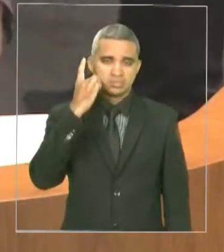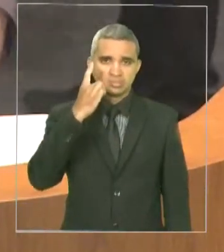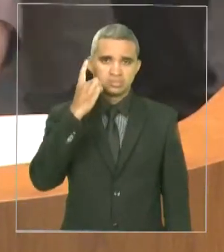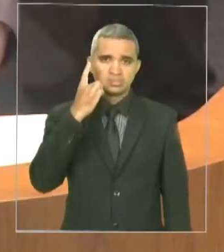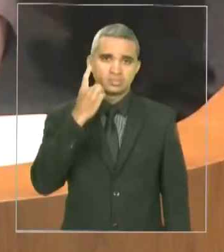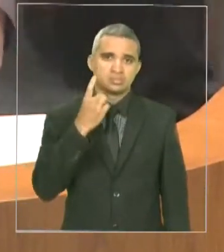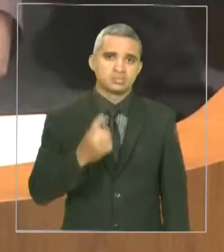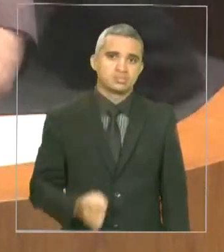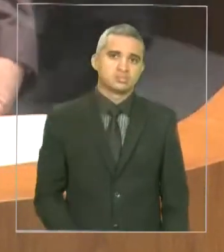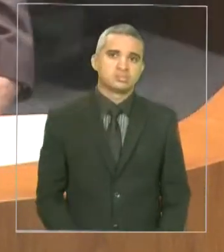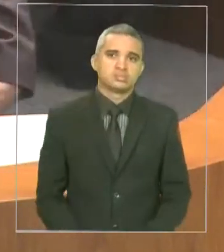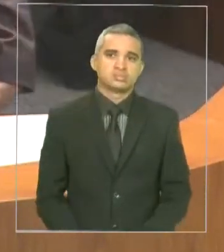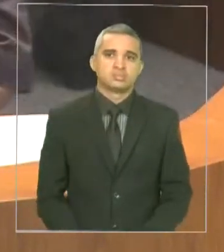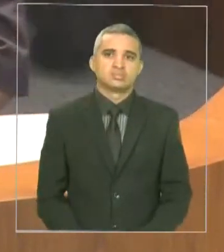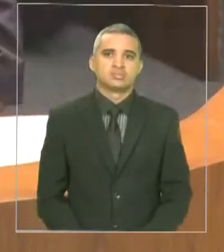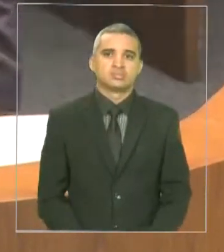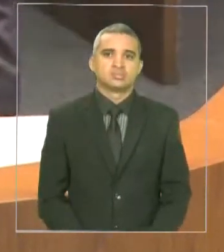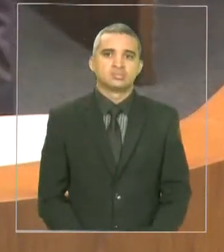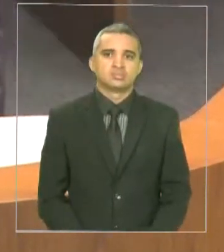deputados,